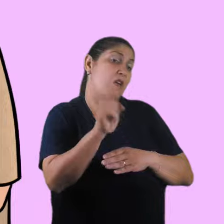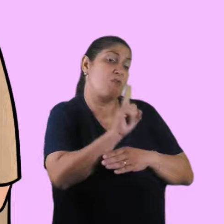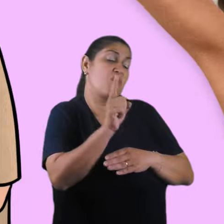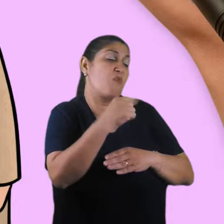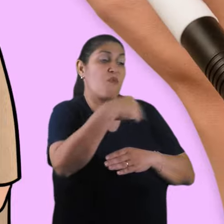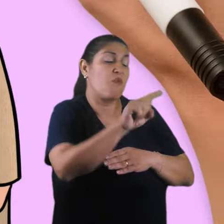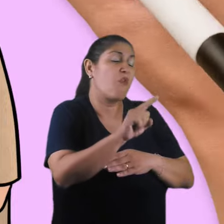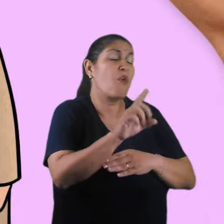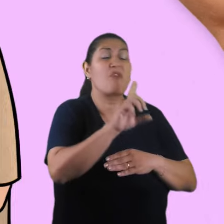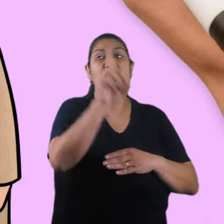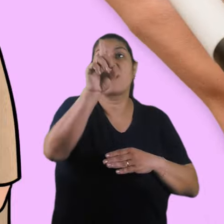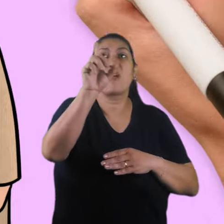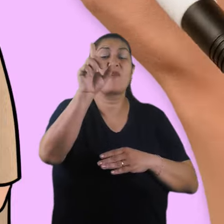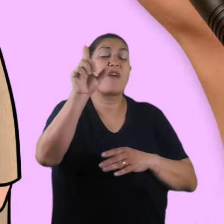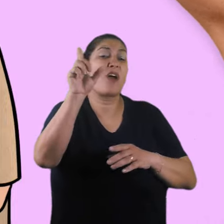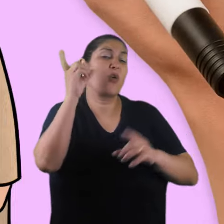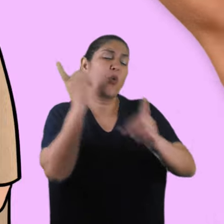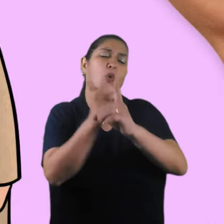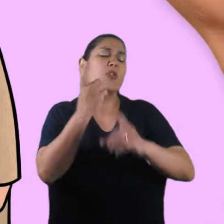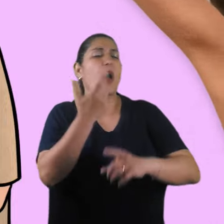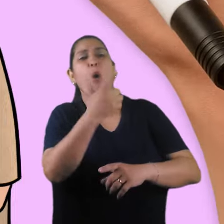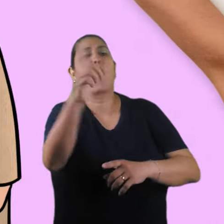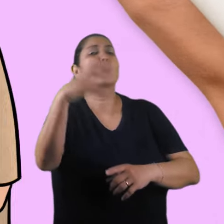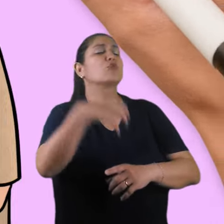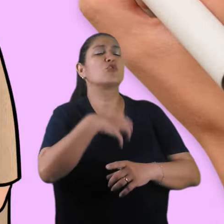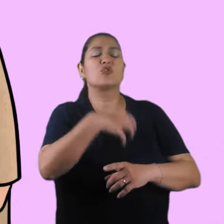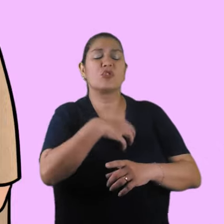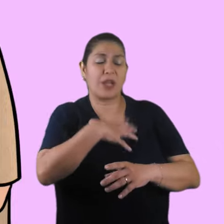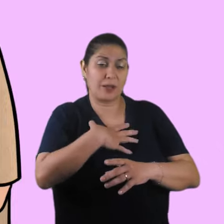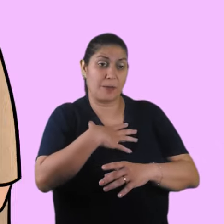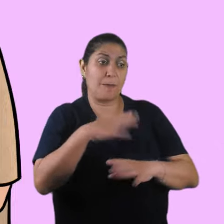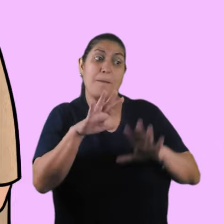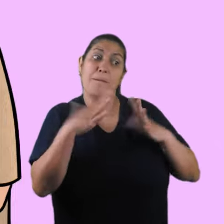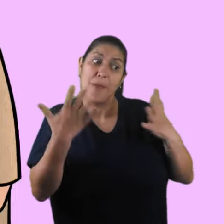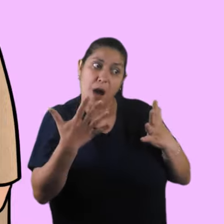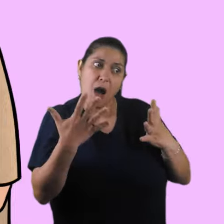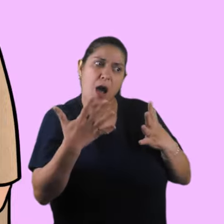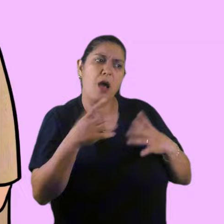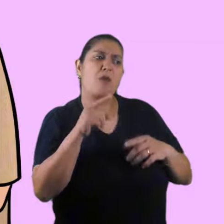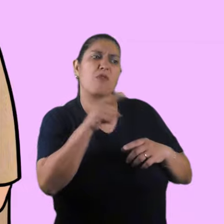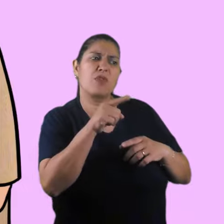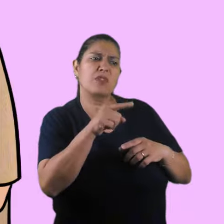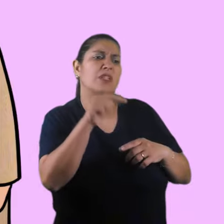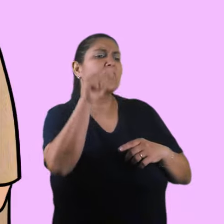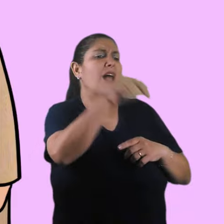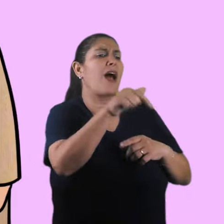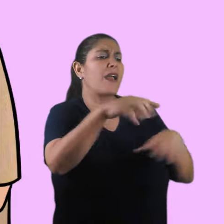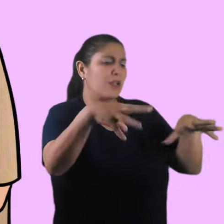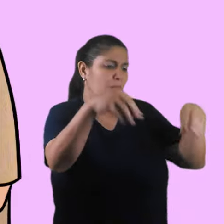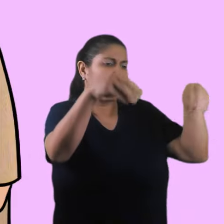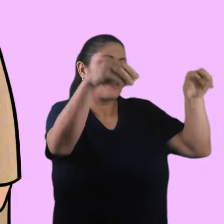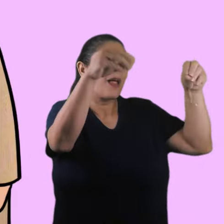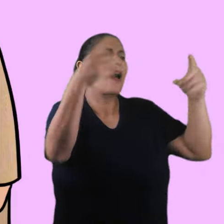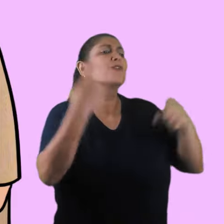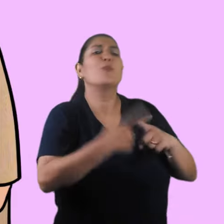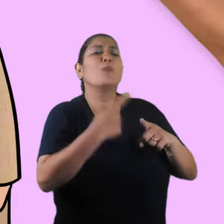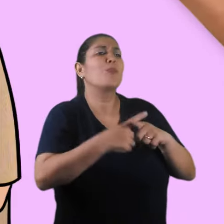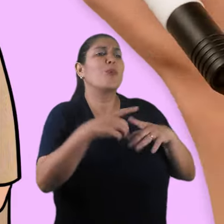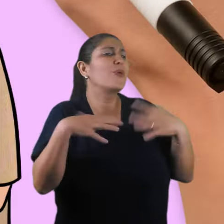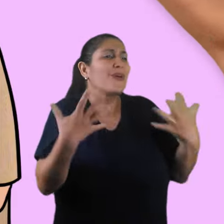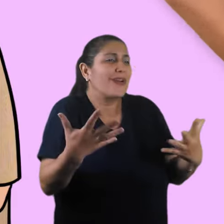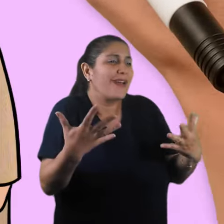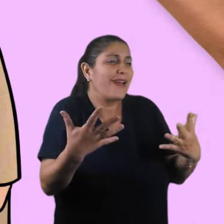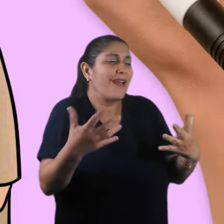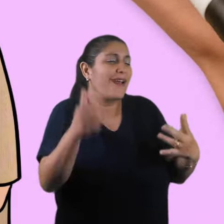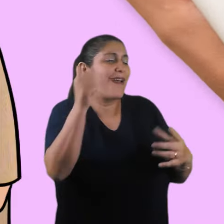for através de você, será de alguma outra forma. Mas pense bem, será que não foi para esse propósito